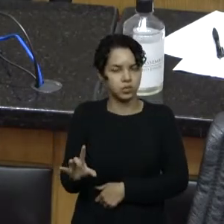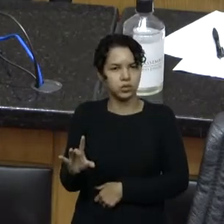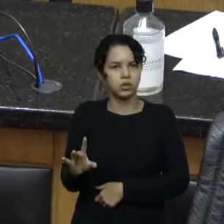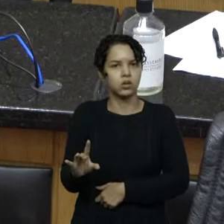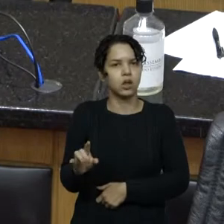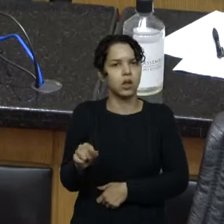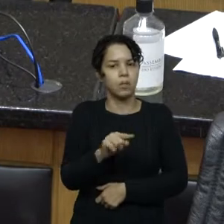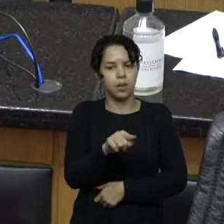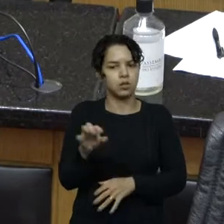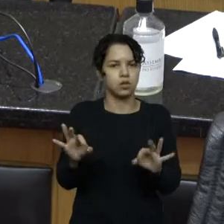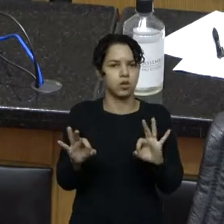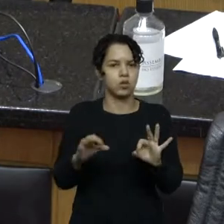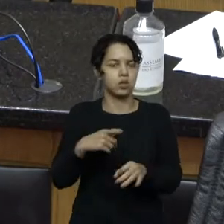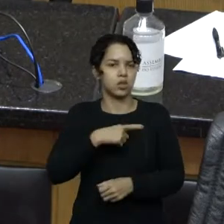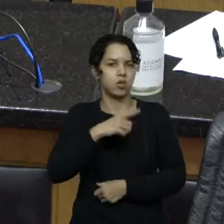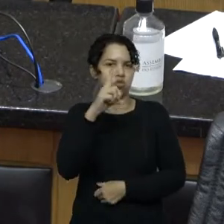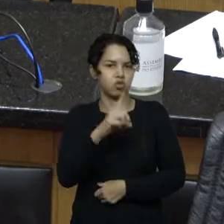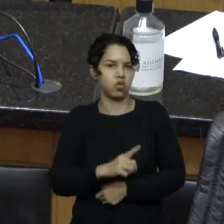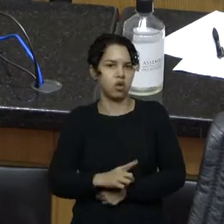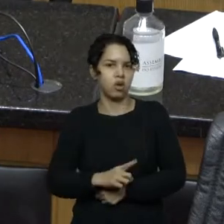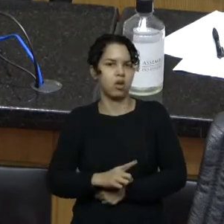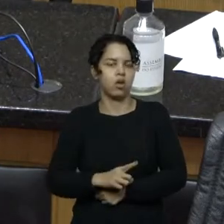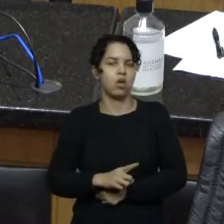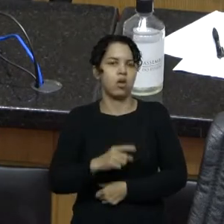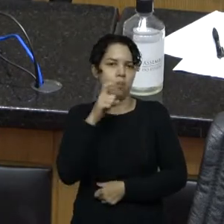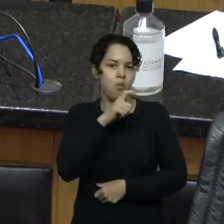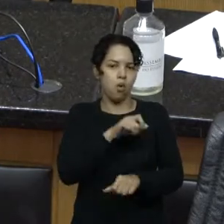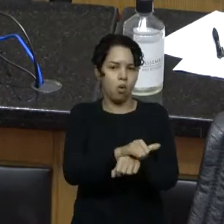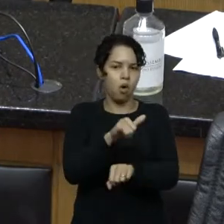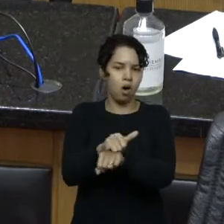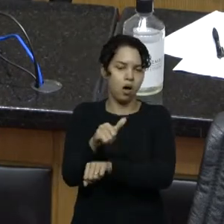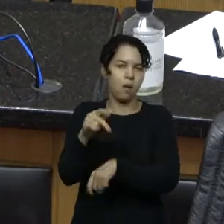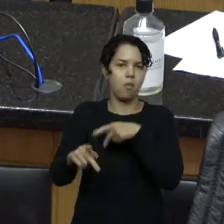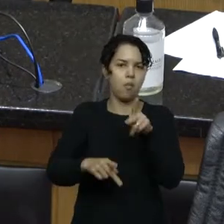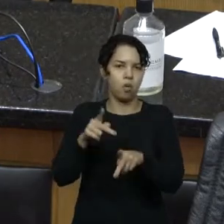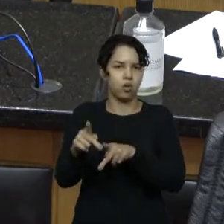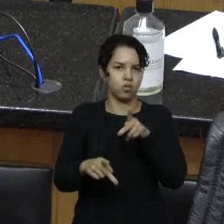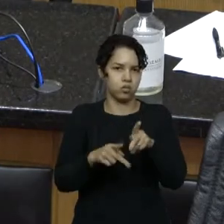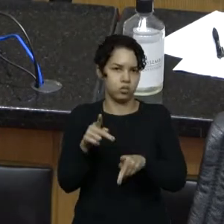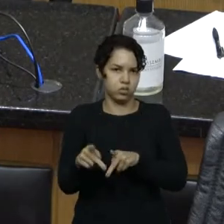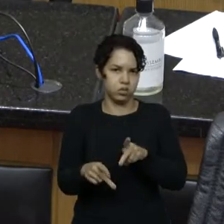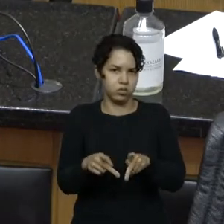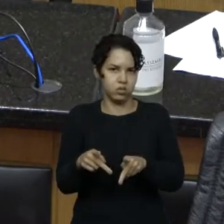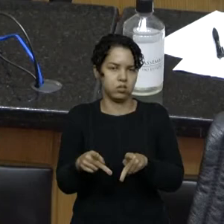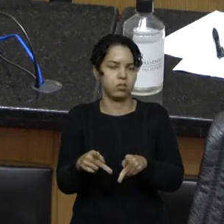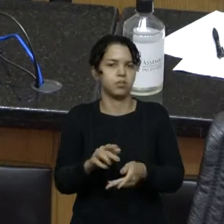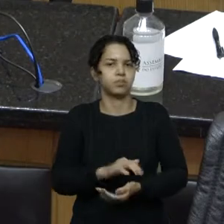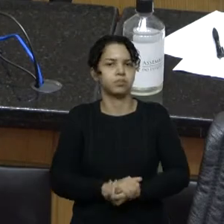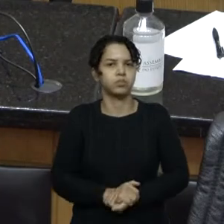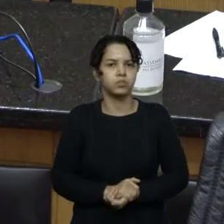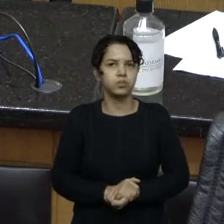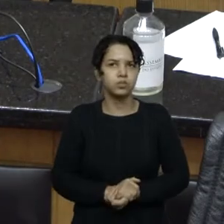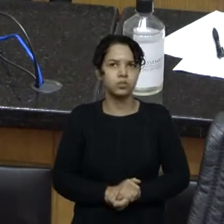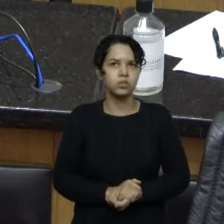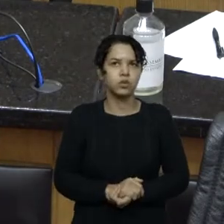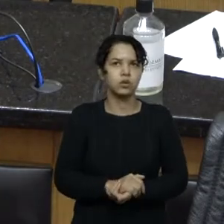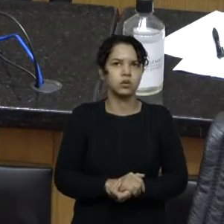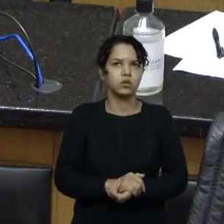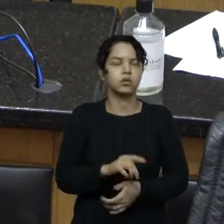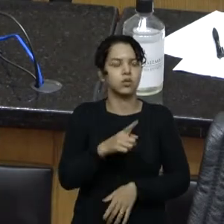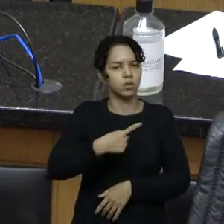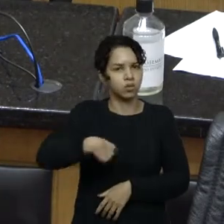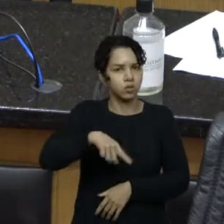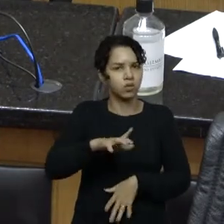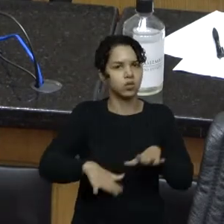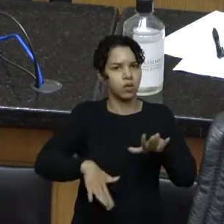nenhum aqui tem o direito de ludibriar a população a de mérito desse colegiado muitas vezes nós